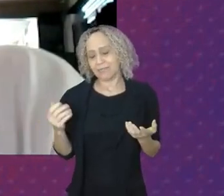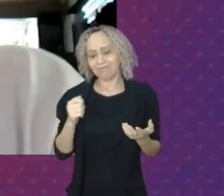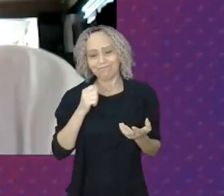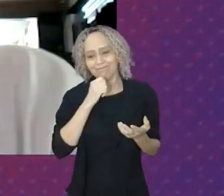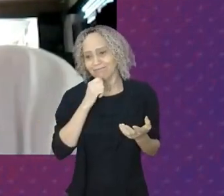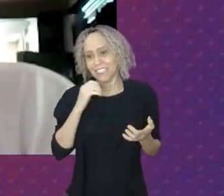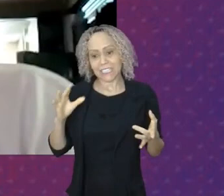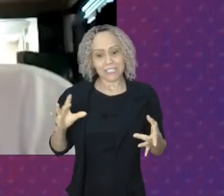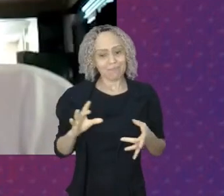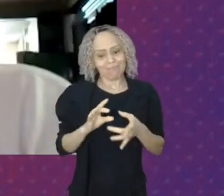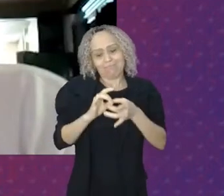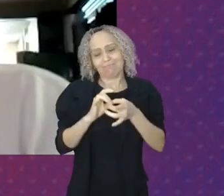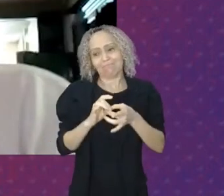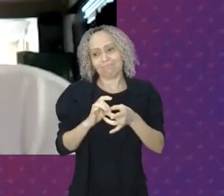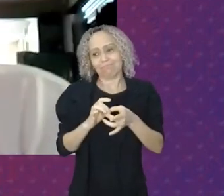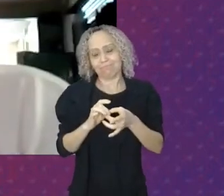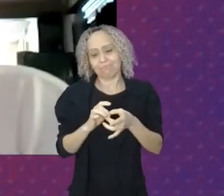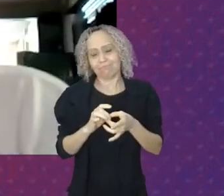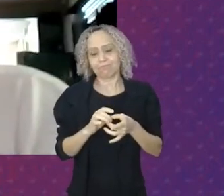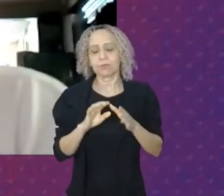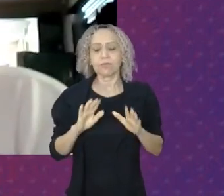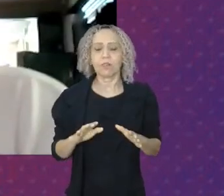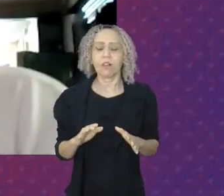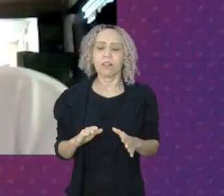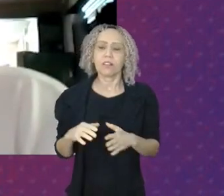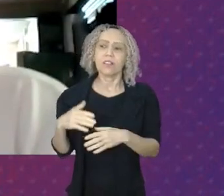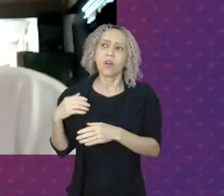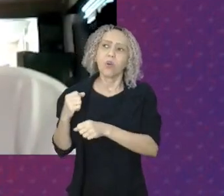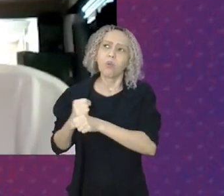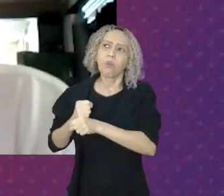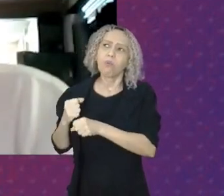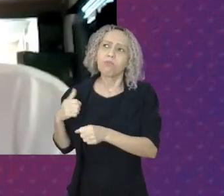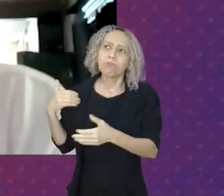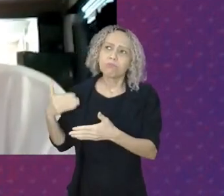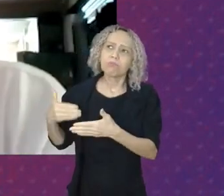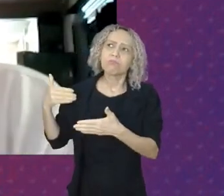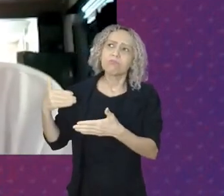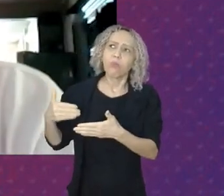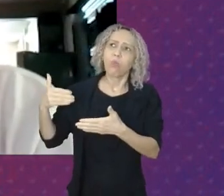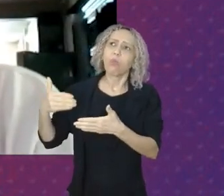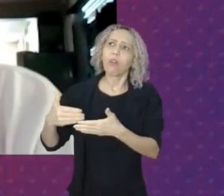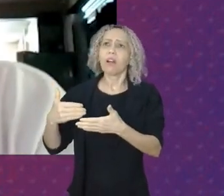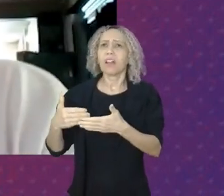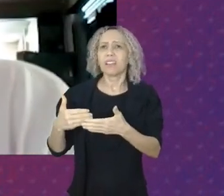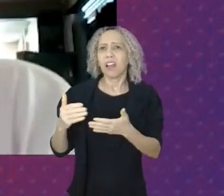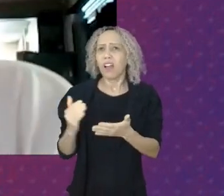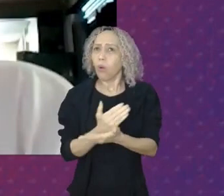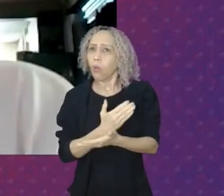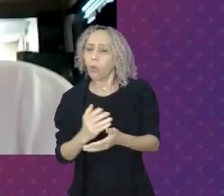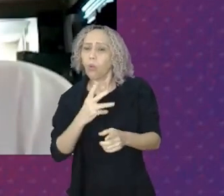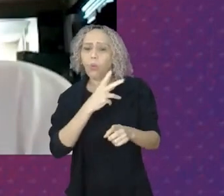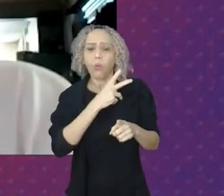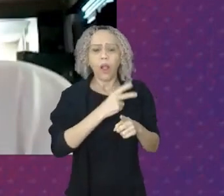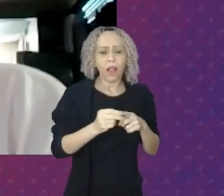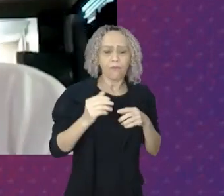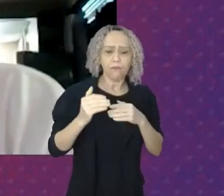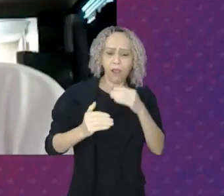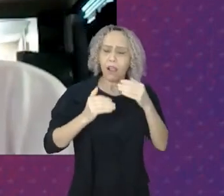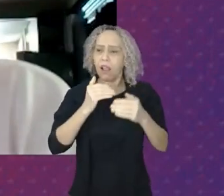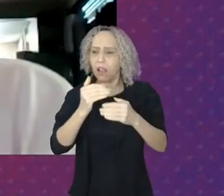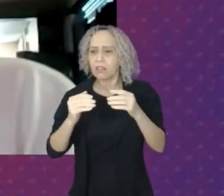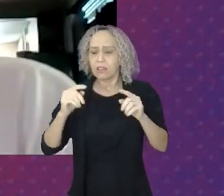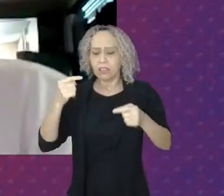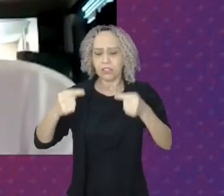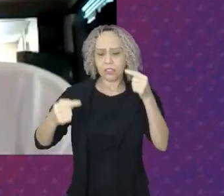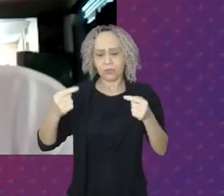Nos últimos anos, todos os avanços que nós tivemos no tocante a políticas voltadas à população LGBT, elas vieram